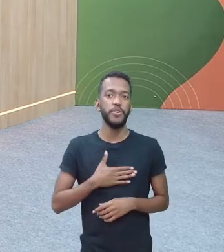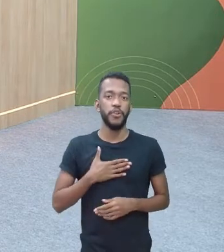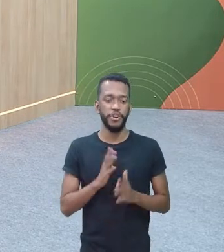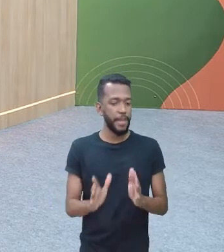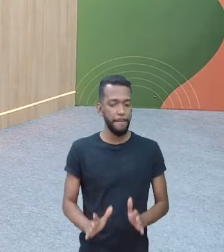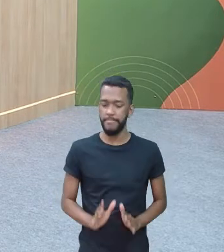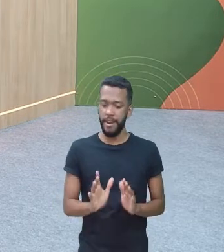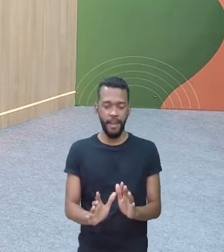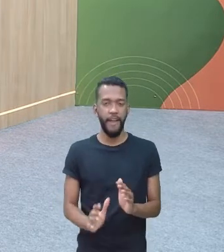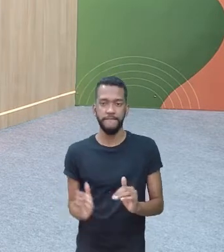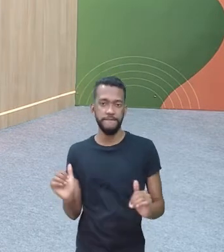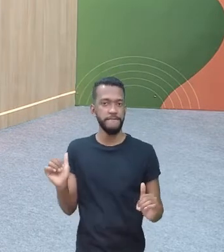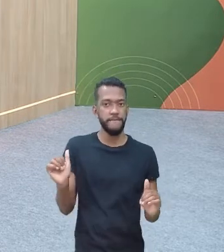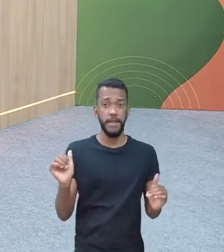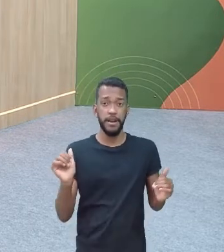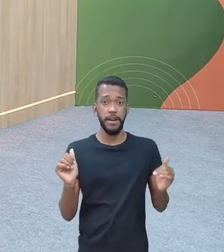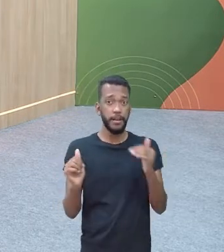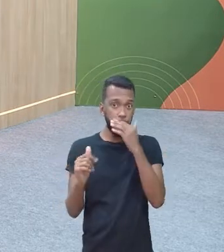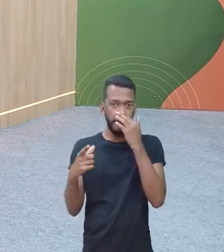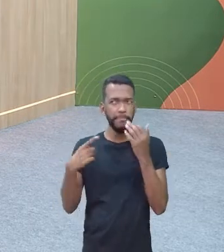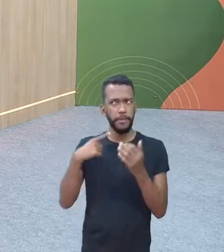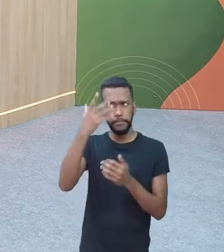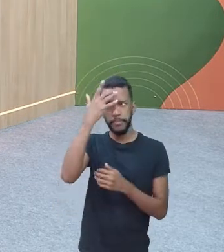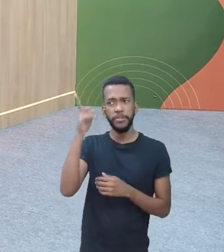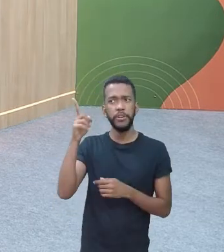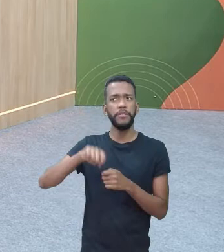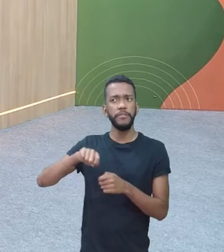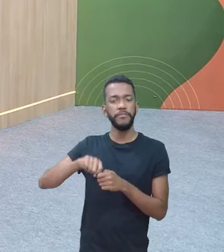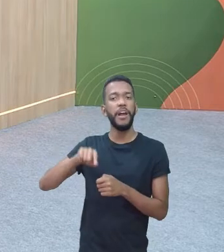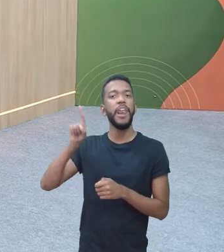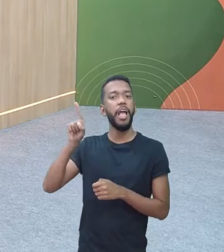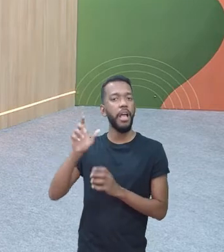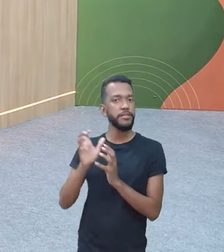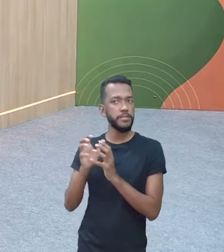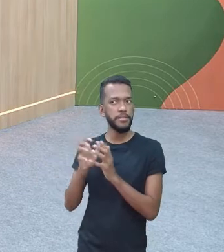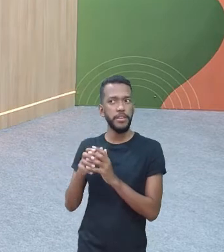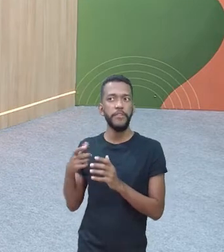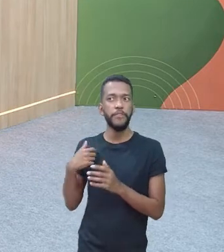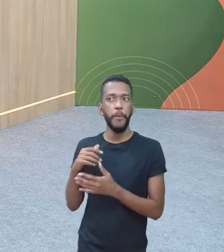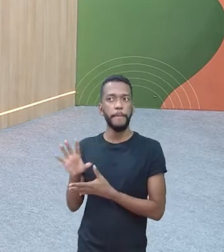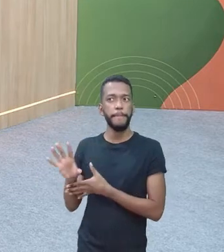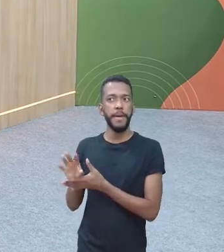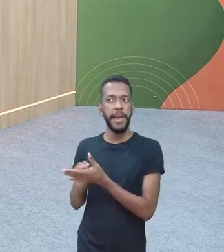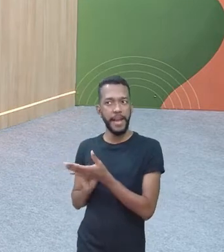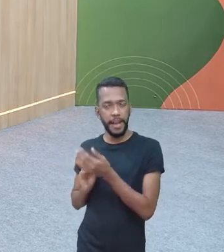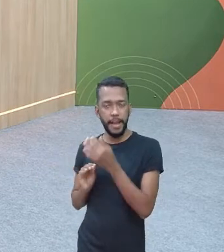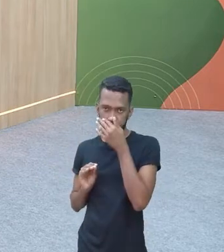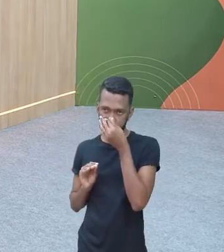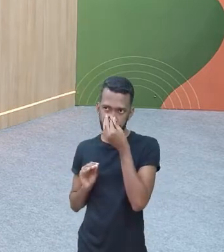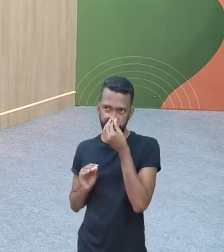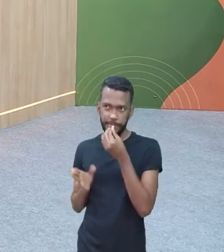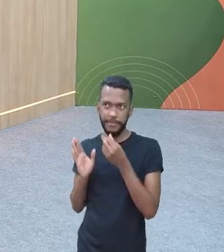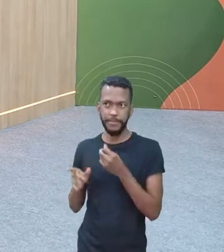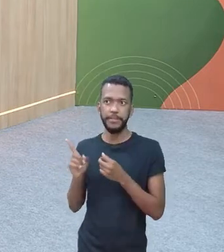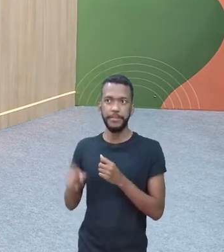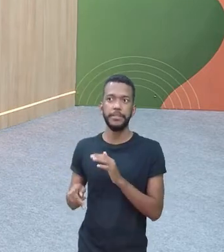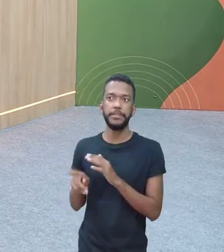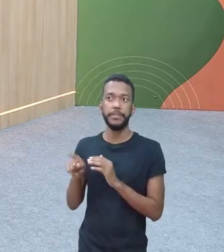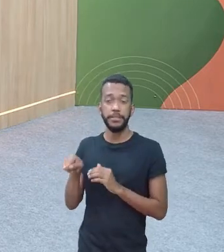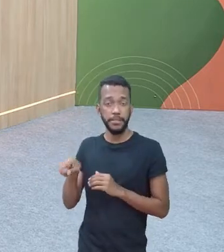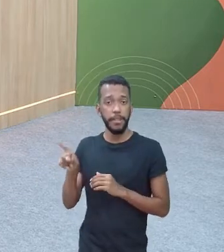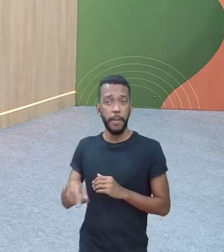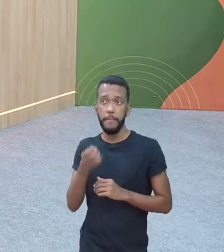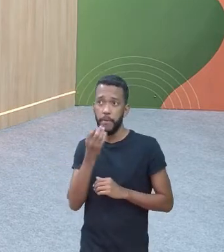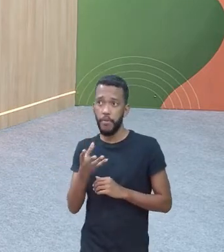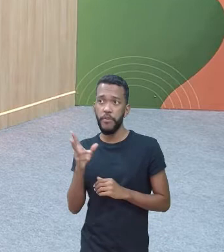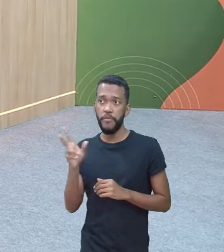faz o quê? Tem uns artistas massa lá em Recife fazendo um brega funk. Vou pegar isso aqui, que é bom,